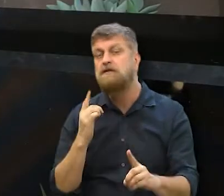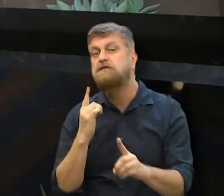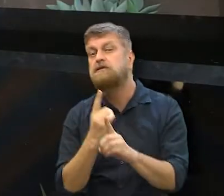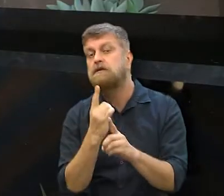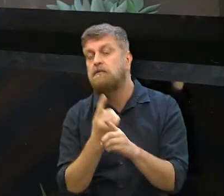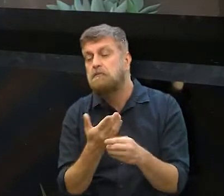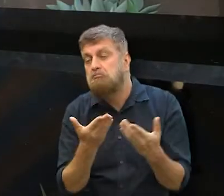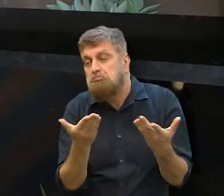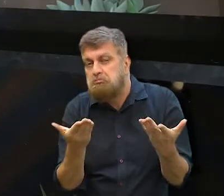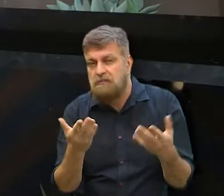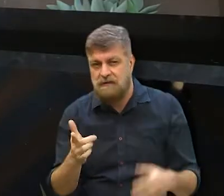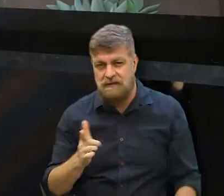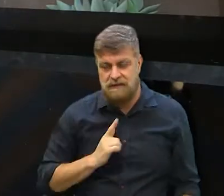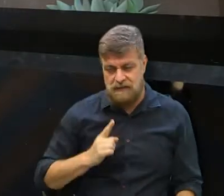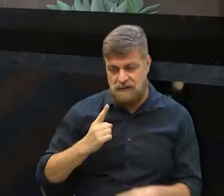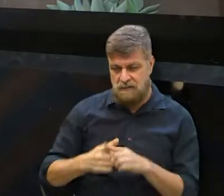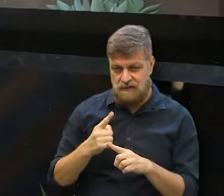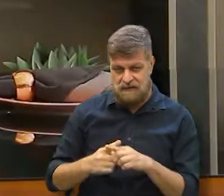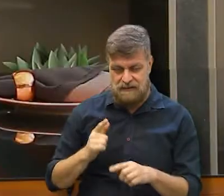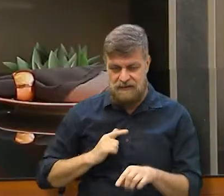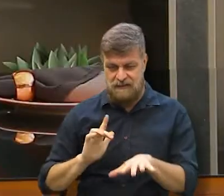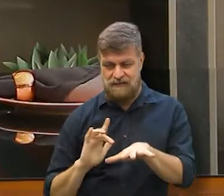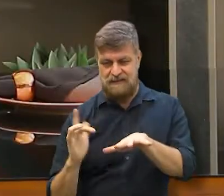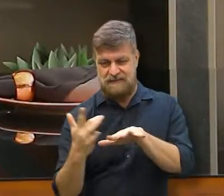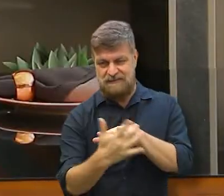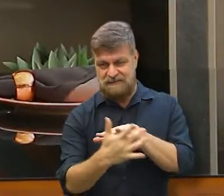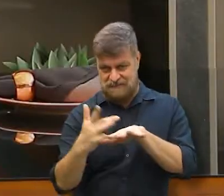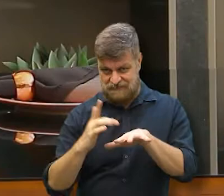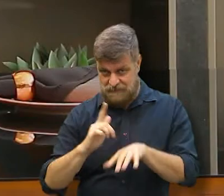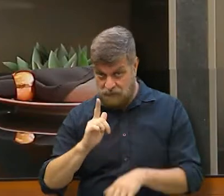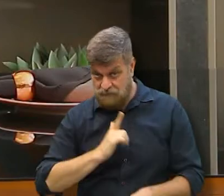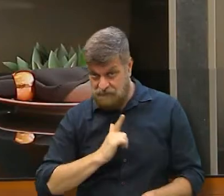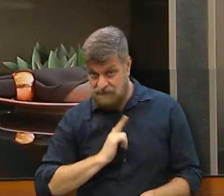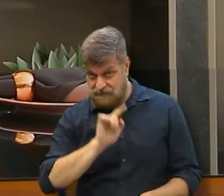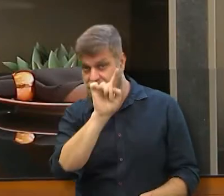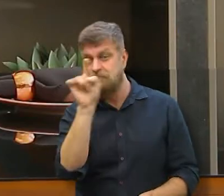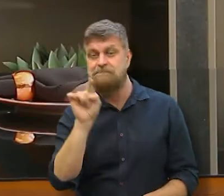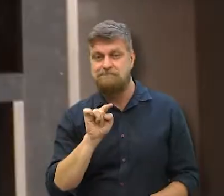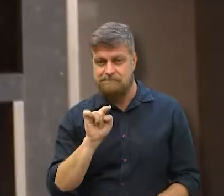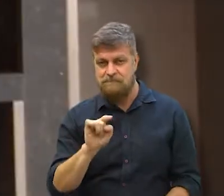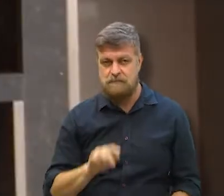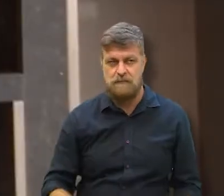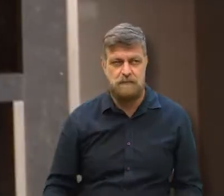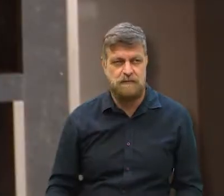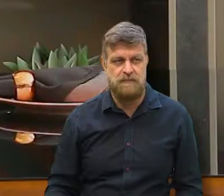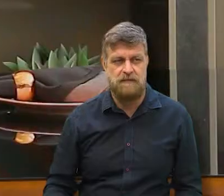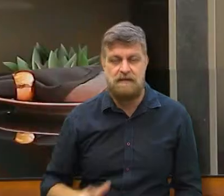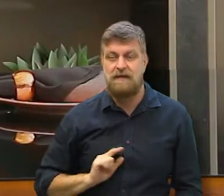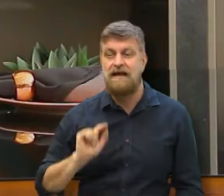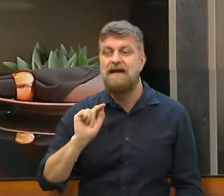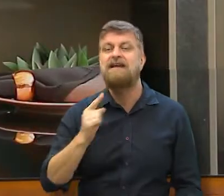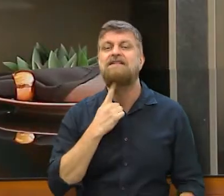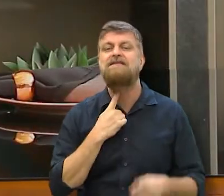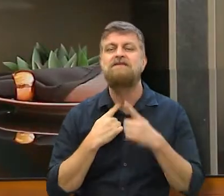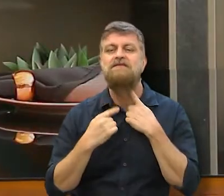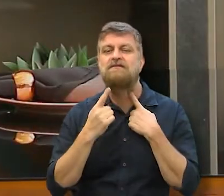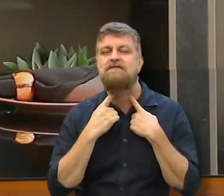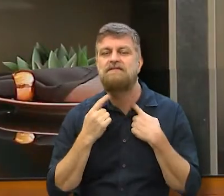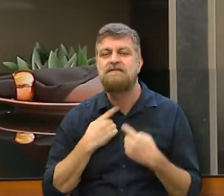vocês encontram ela. Não é, Vera? Porque tem aí rede social, não tem? Tenho.